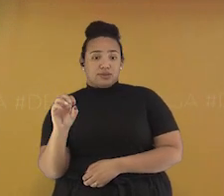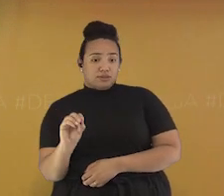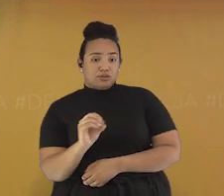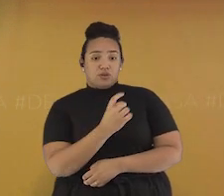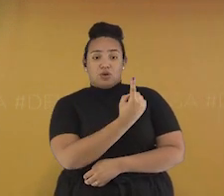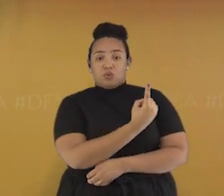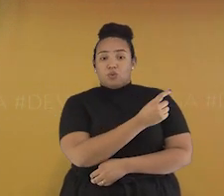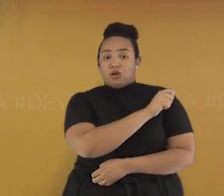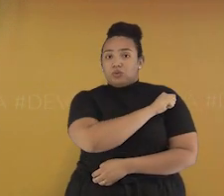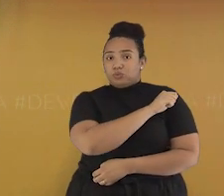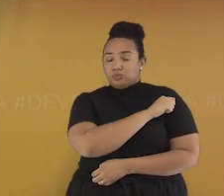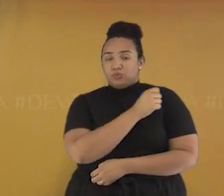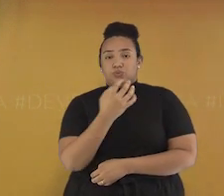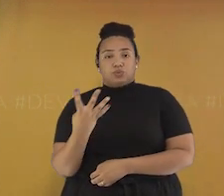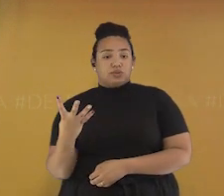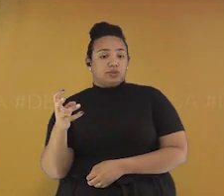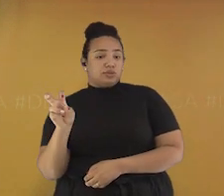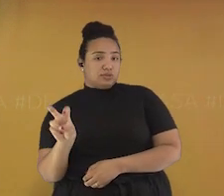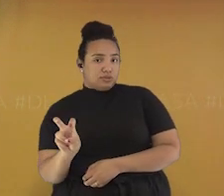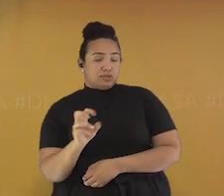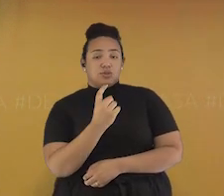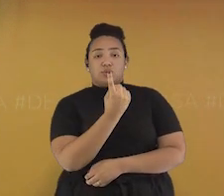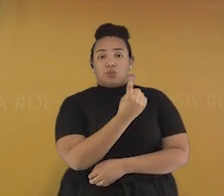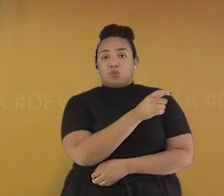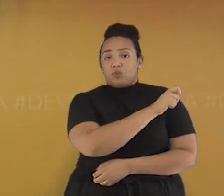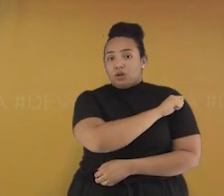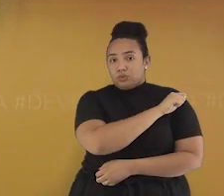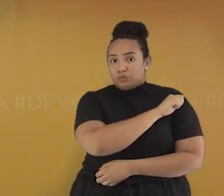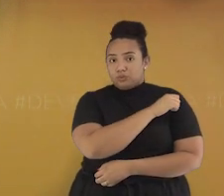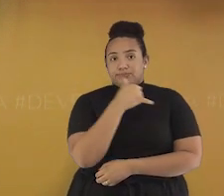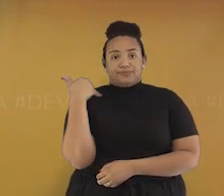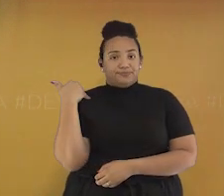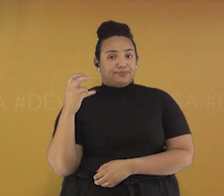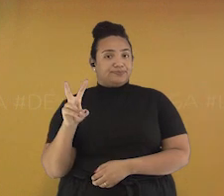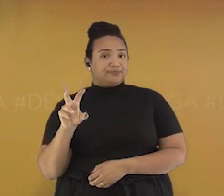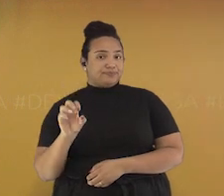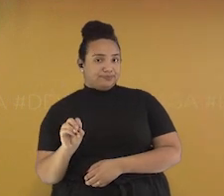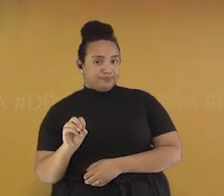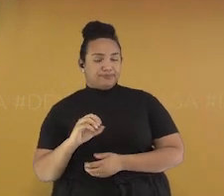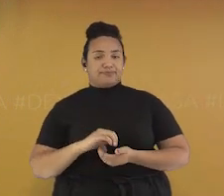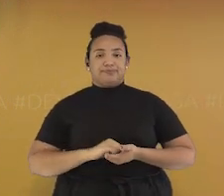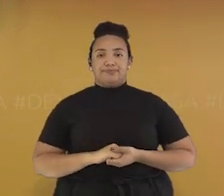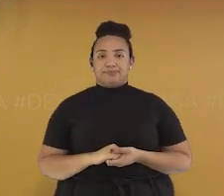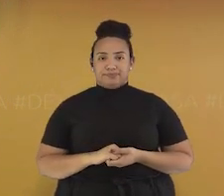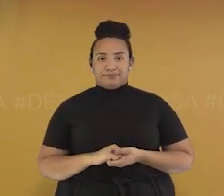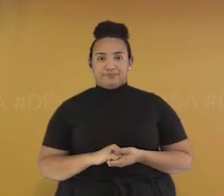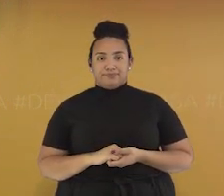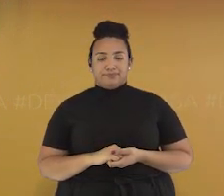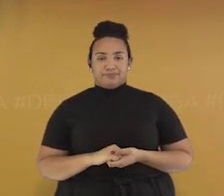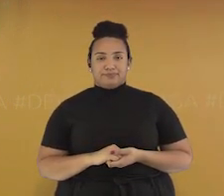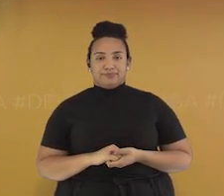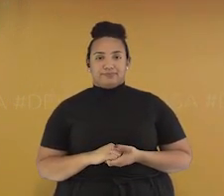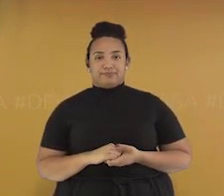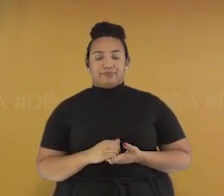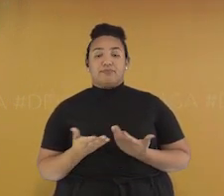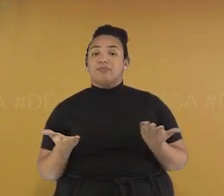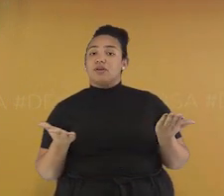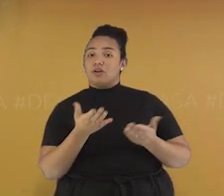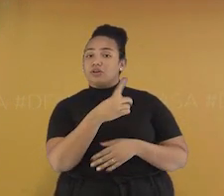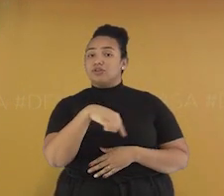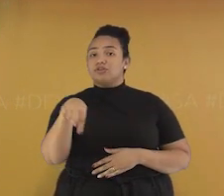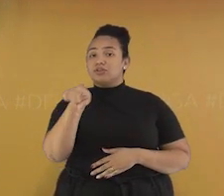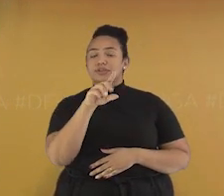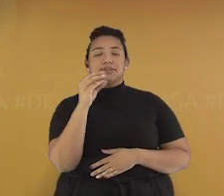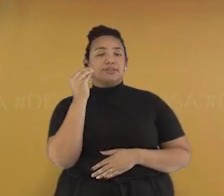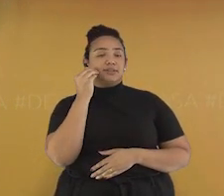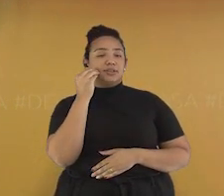um aluno com 45 anos e um aluno com 50 anos. Vamos tentar encontrar a mediana